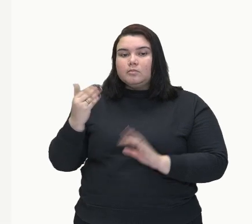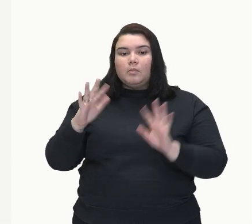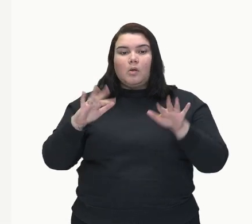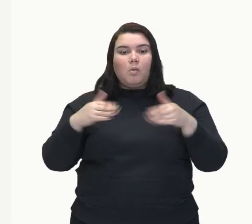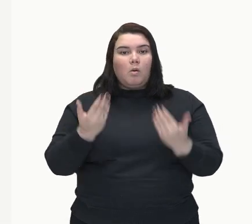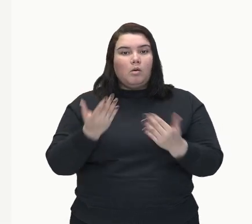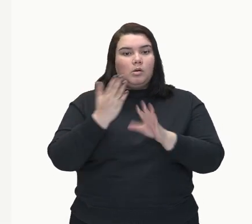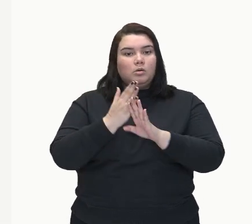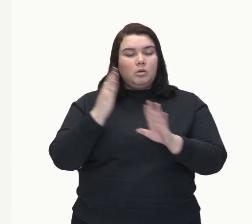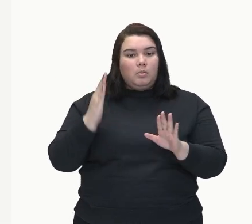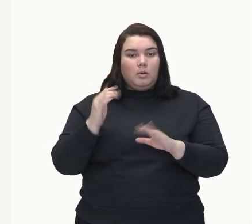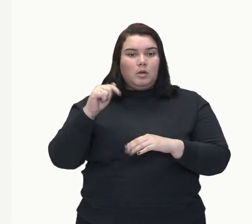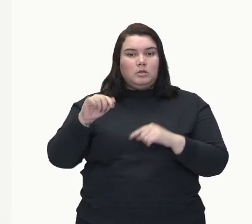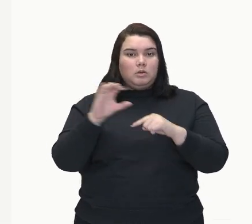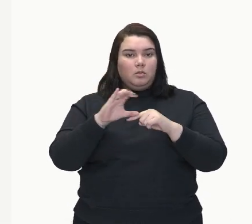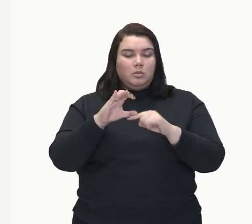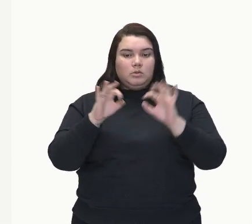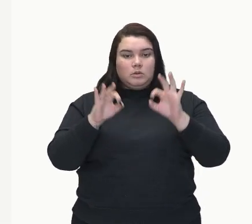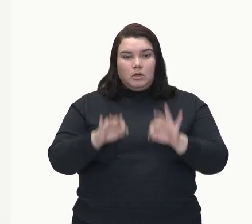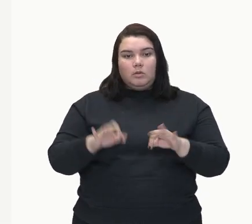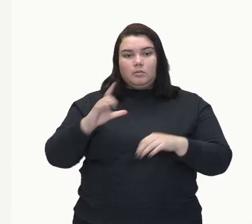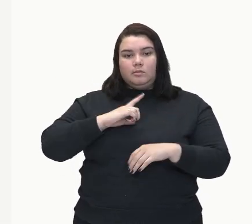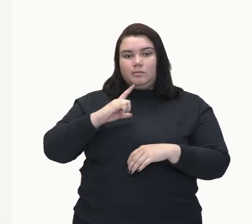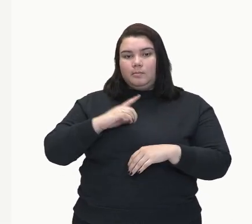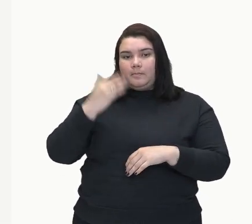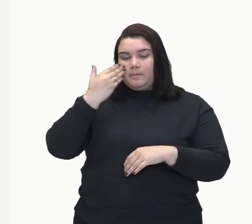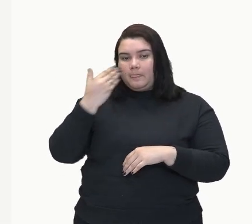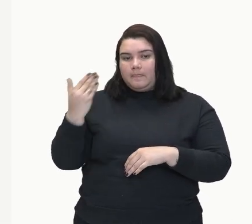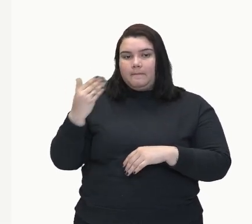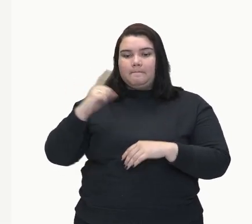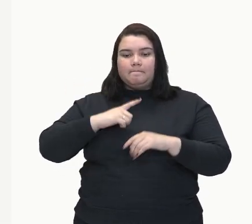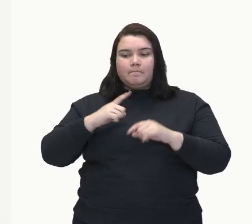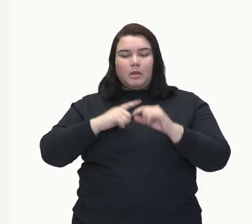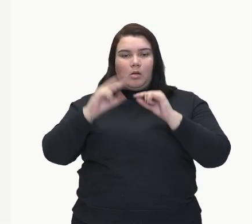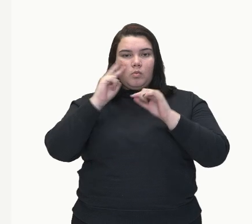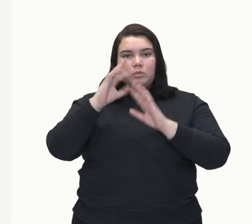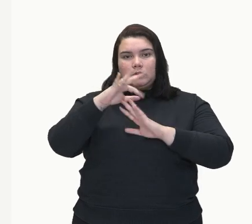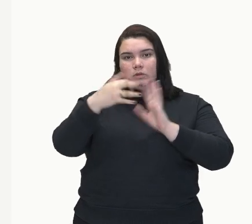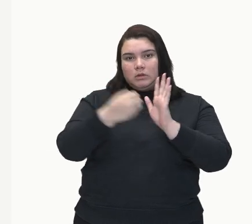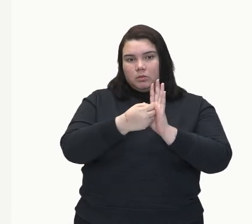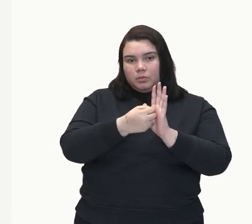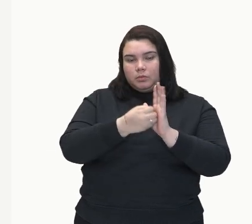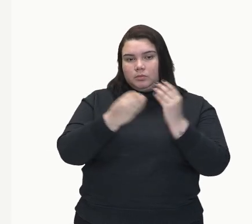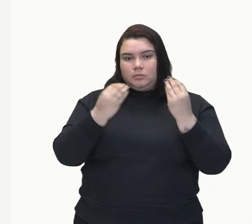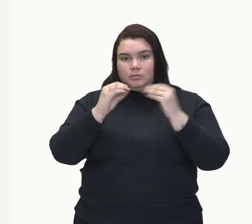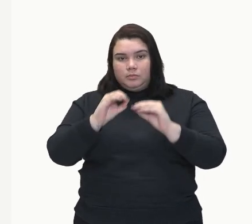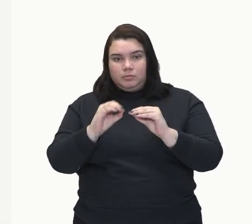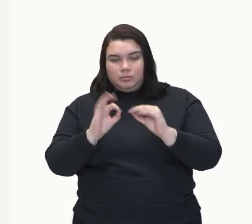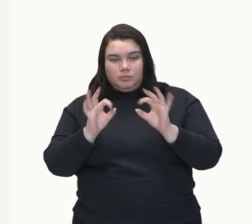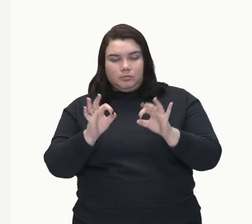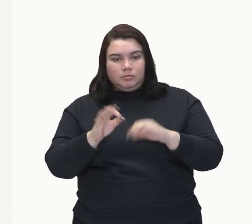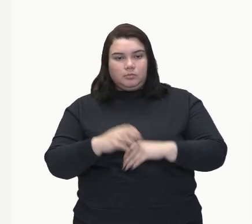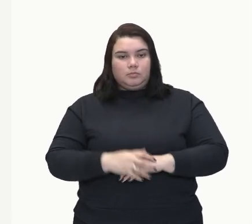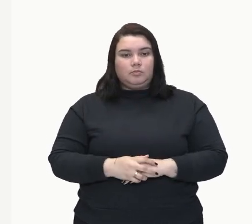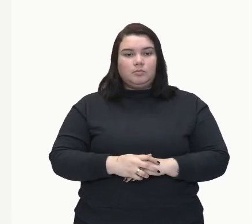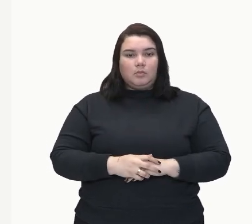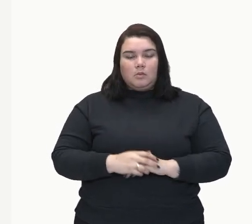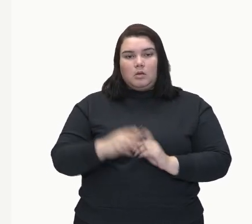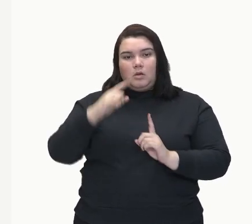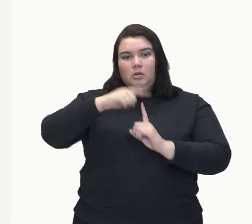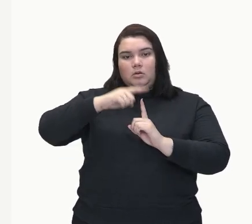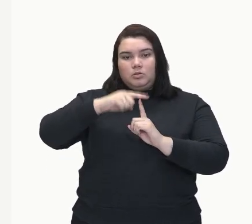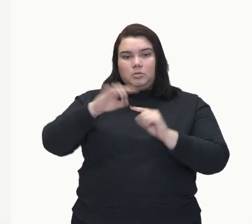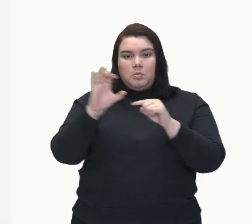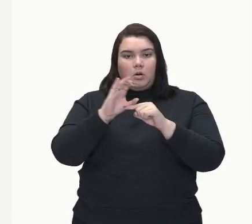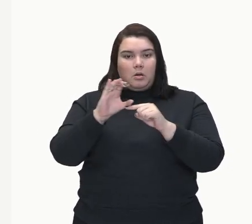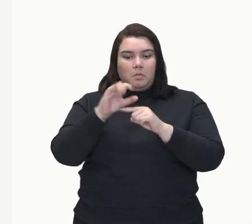carbono que apresenta isomeria óptica já está destacado. Sempre vem um asteriscozinho. É aquele que tem isomeria óptica, né? É aquele que é carbono